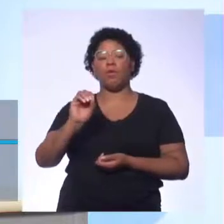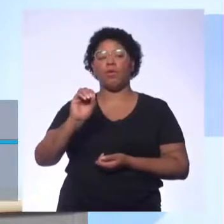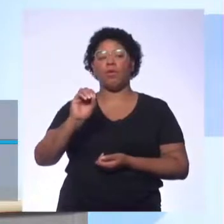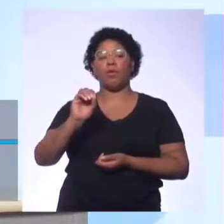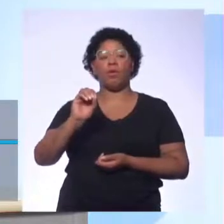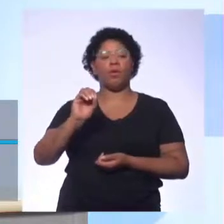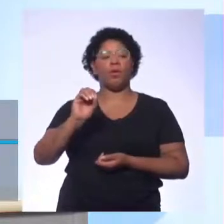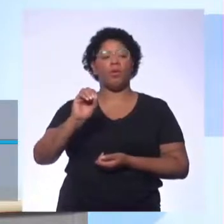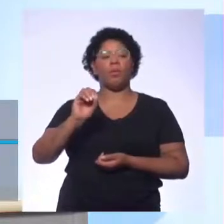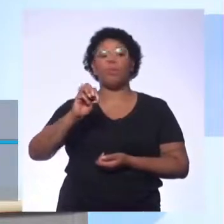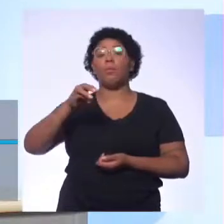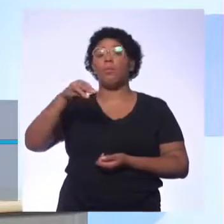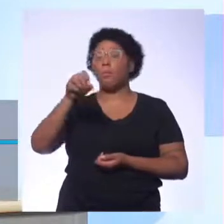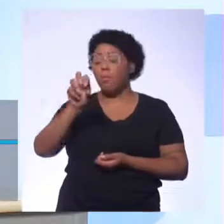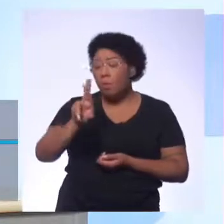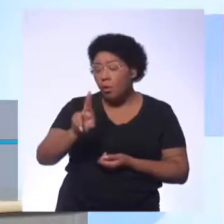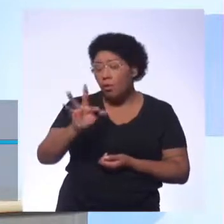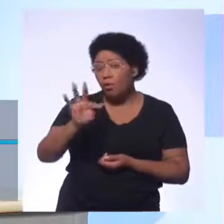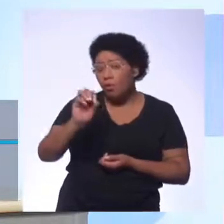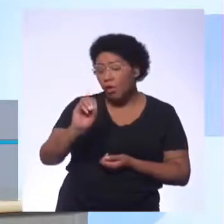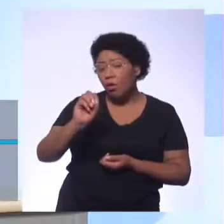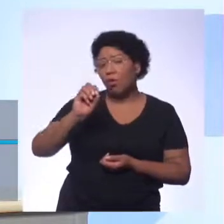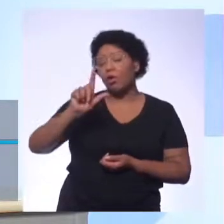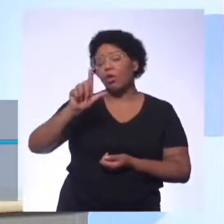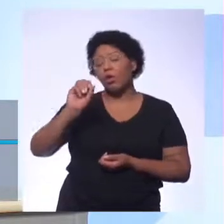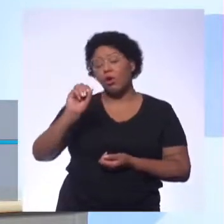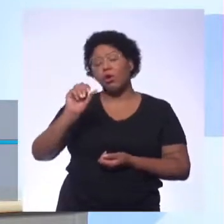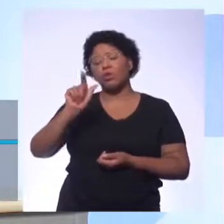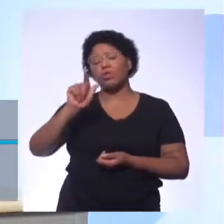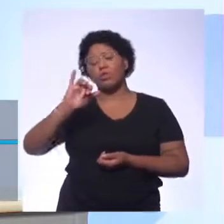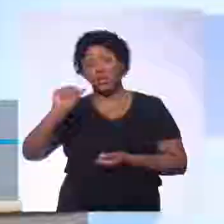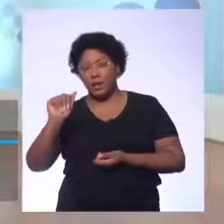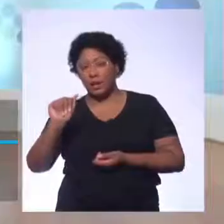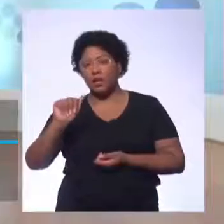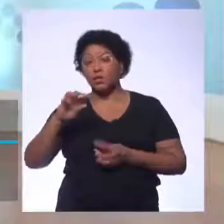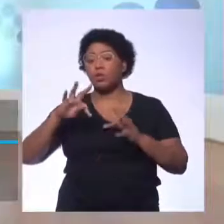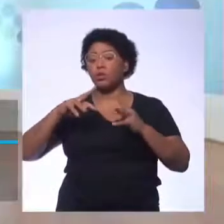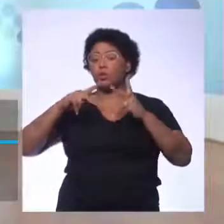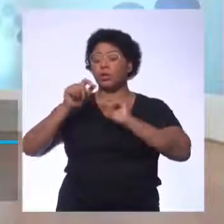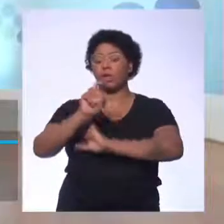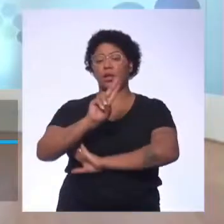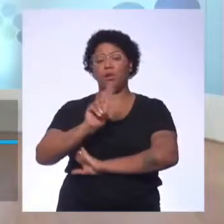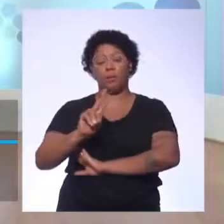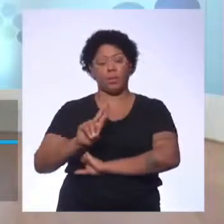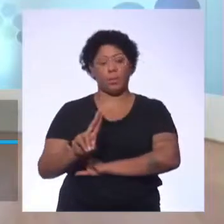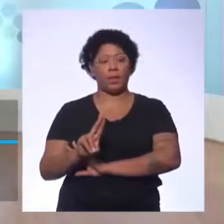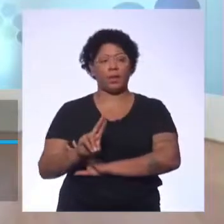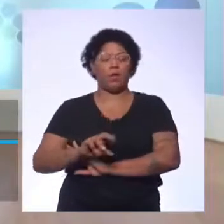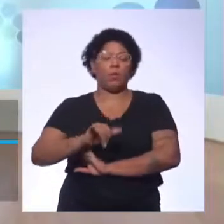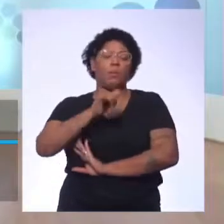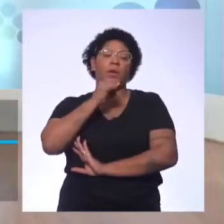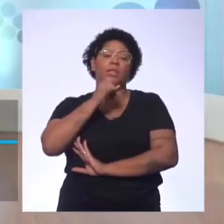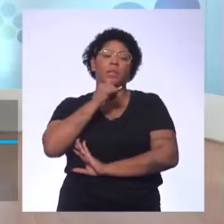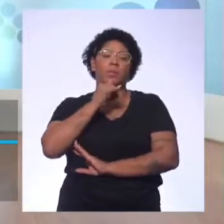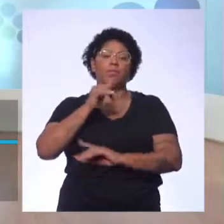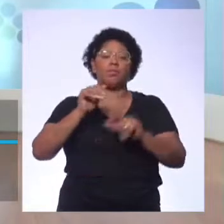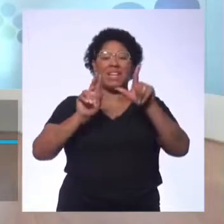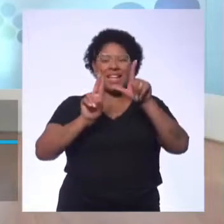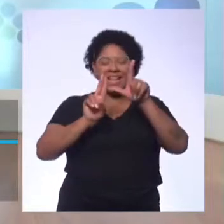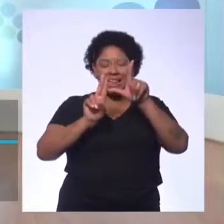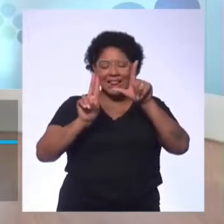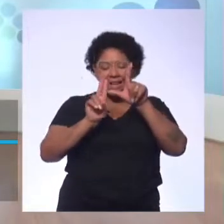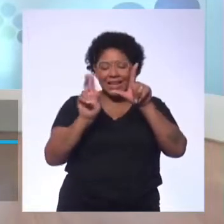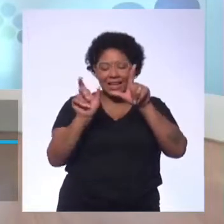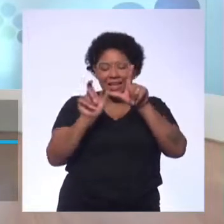são substantivos, tá? Então, tudo aquilo que vai nomear, assim como a Silene falou. Então, é só uma dica para vocês, quando aparecer lá nome, estamos nos referindo